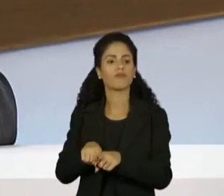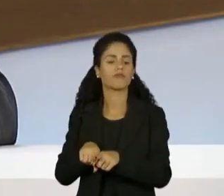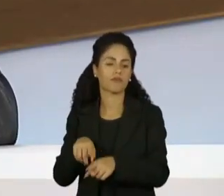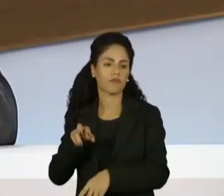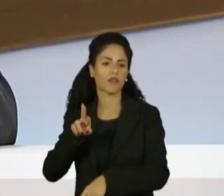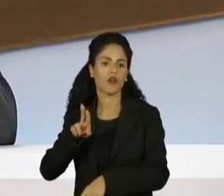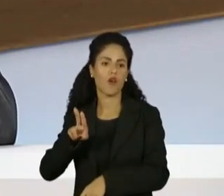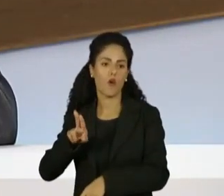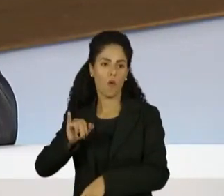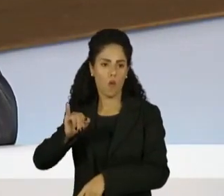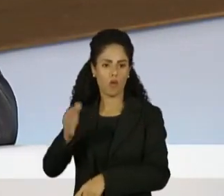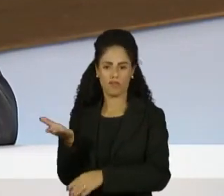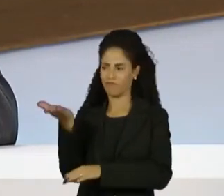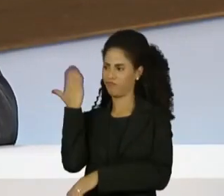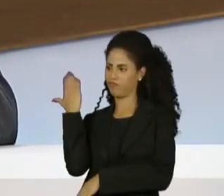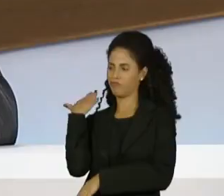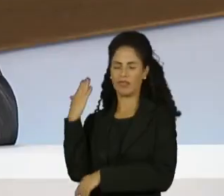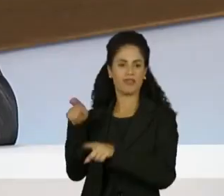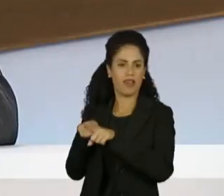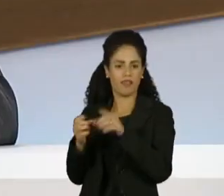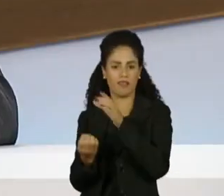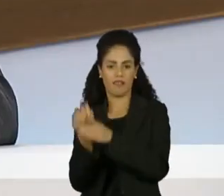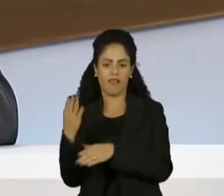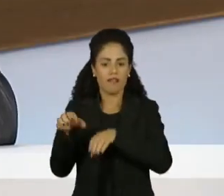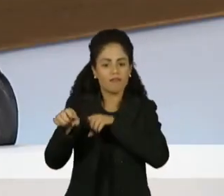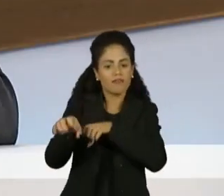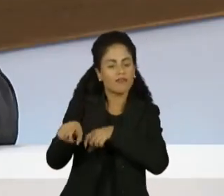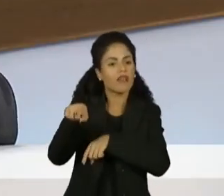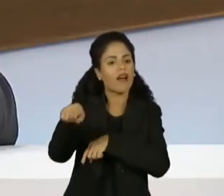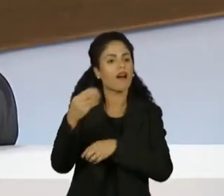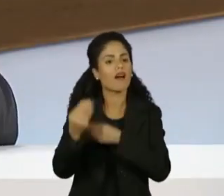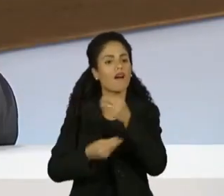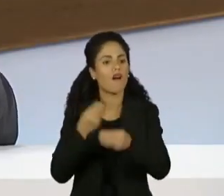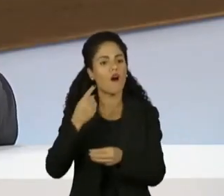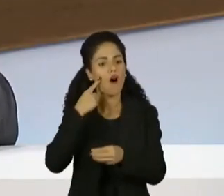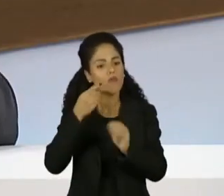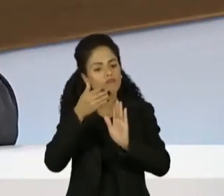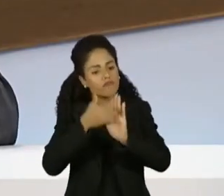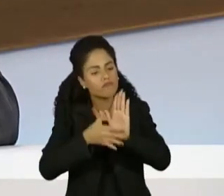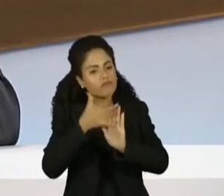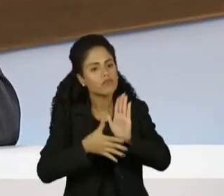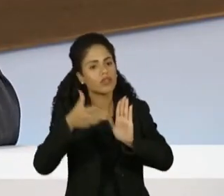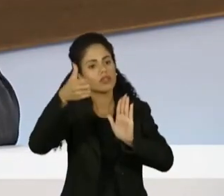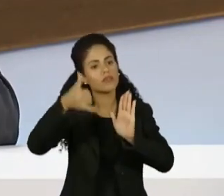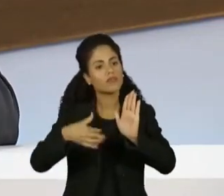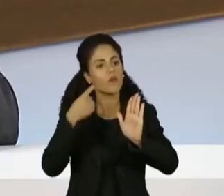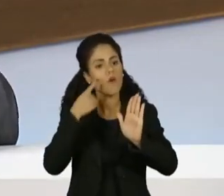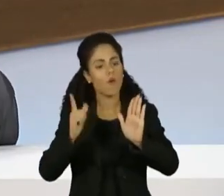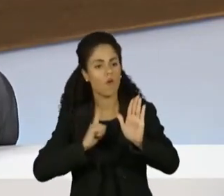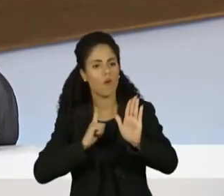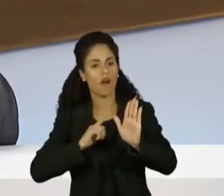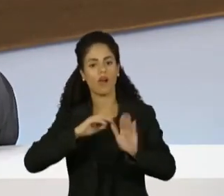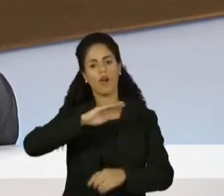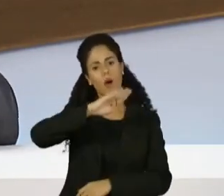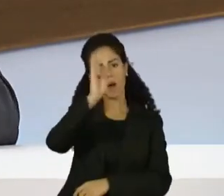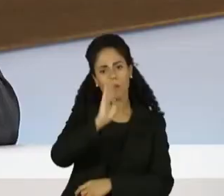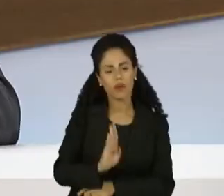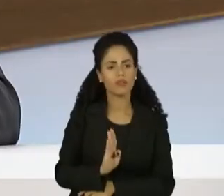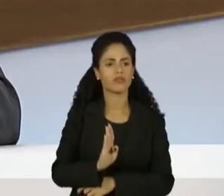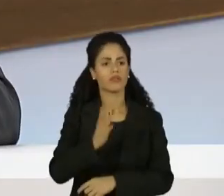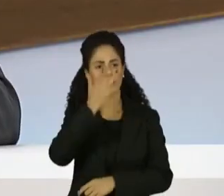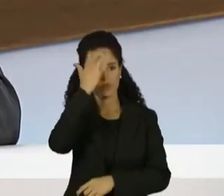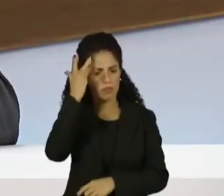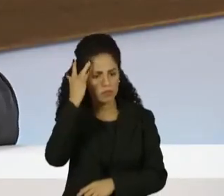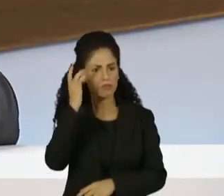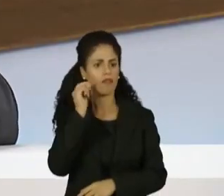Barbosa, foi relator da Comissão de Instrução Pública na Câmara dos Deputados, fez um relatório em que havia frases como o Brasil é um país de